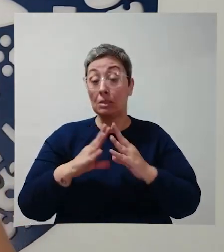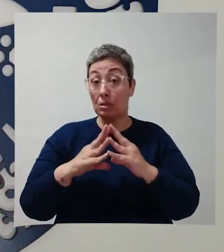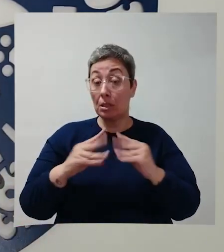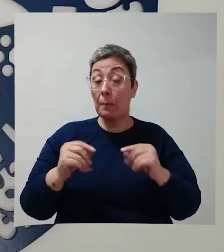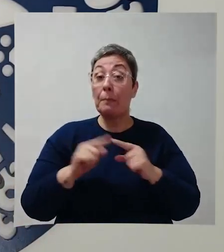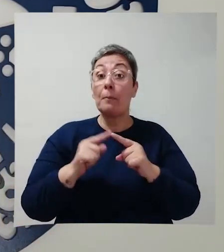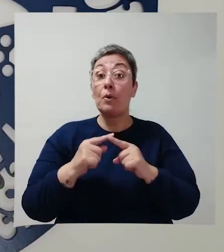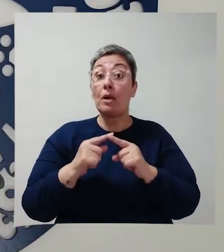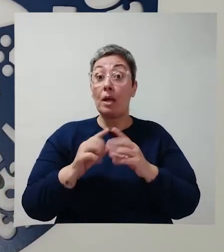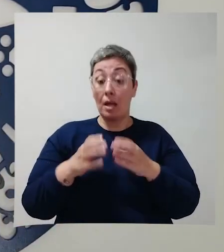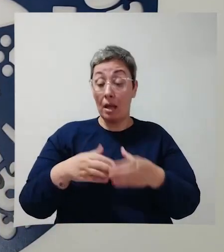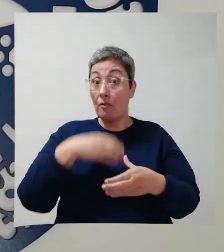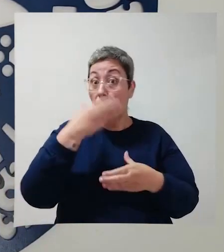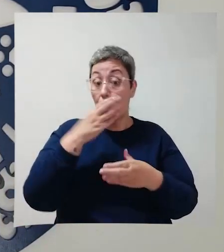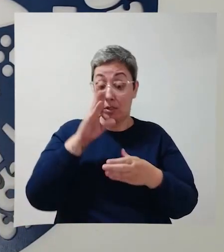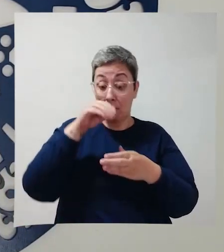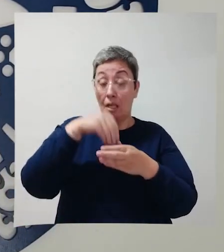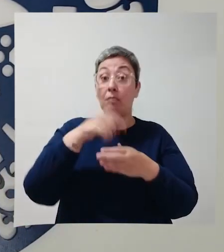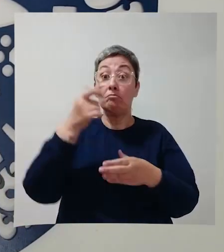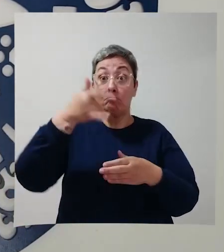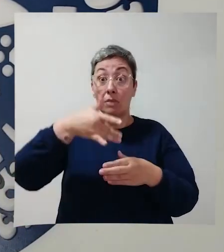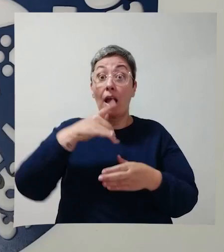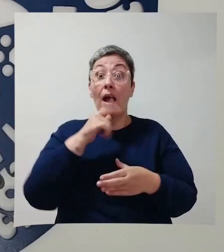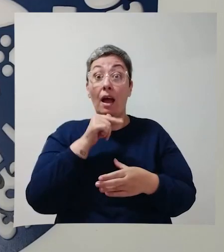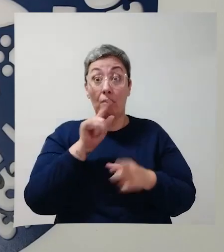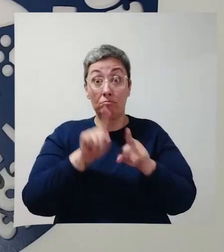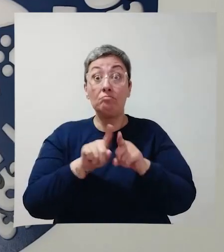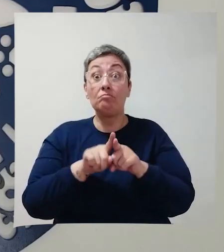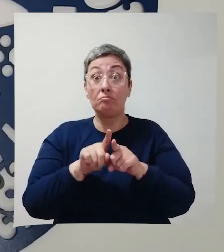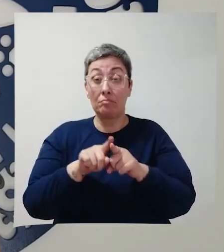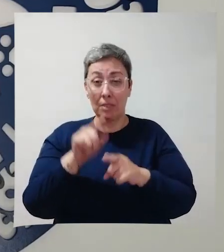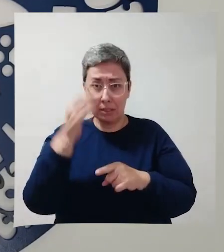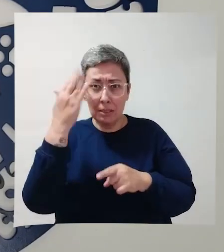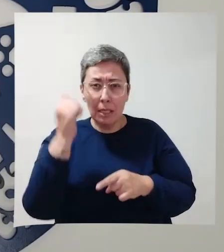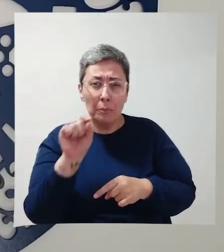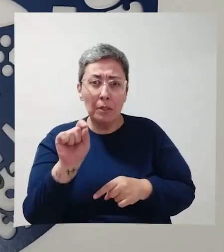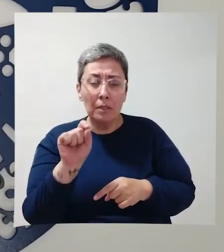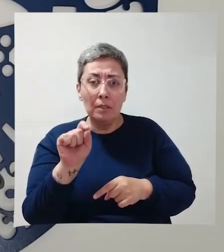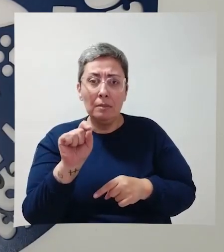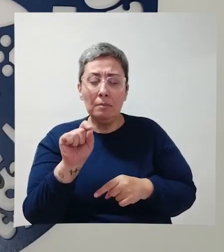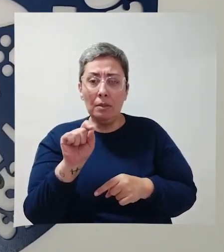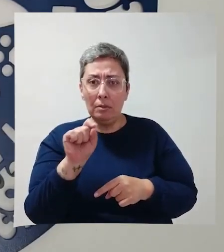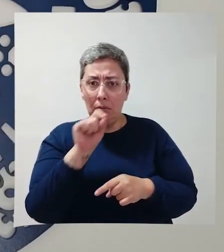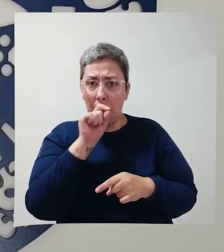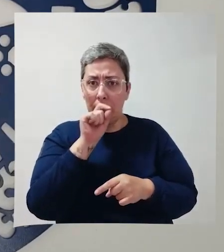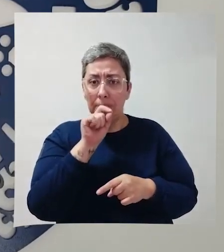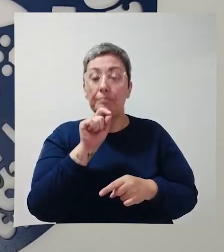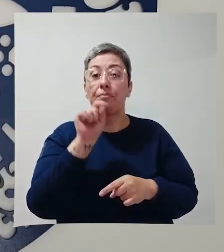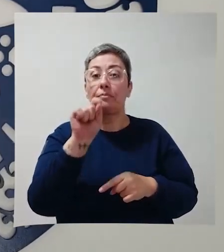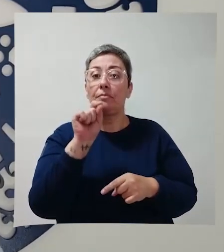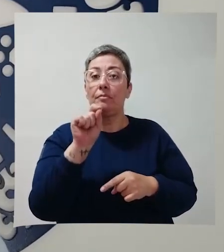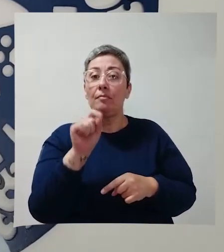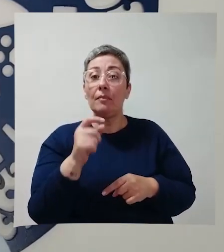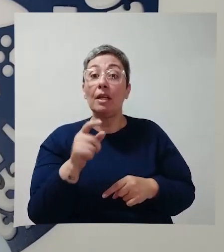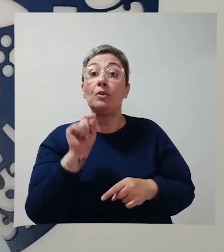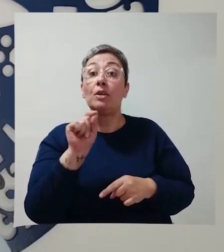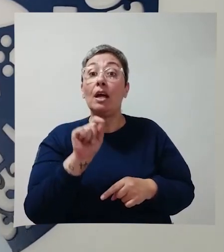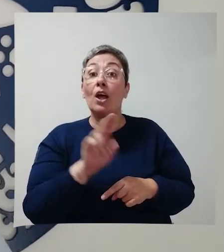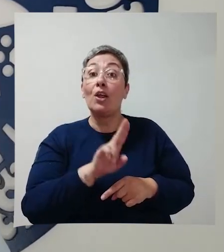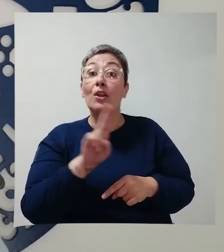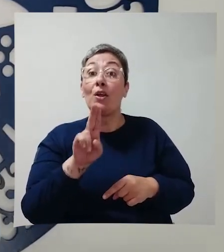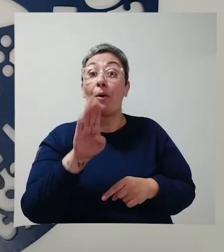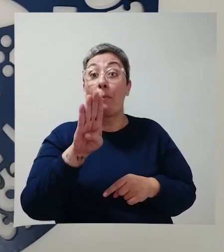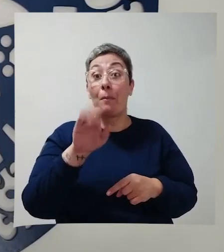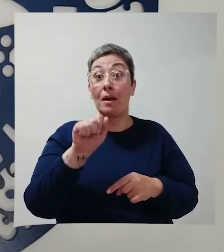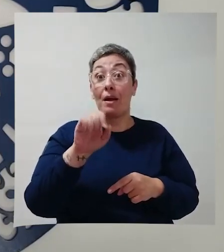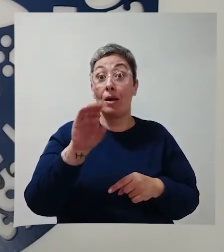dentro da fruta tem um montão de água também. Já sabe? Quem disse o